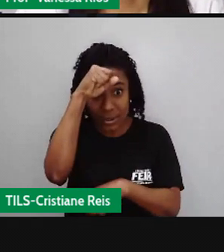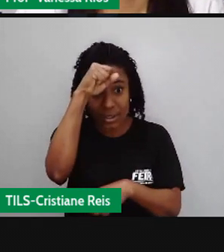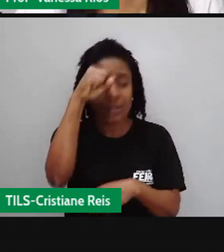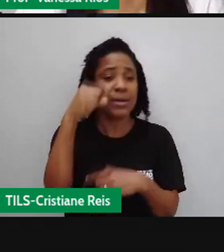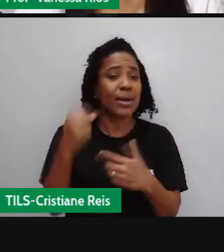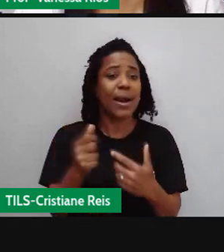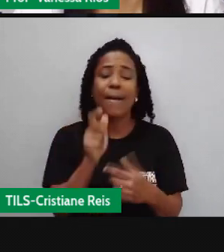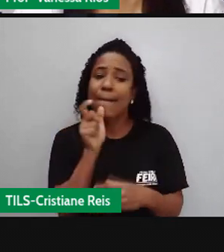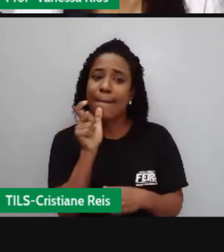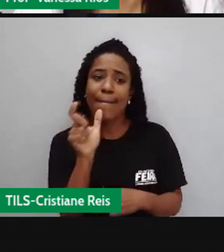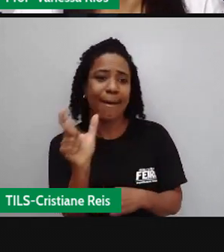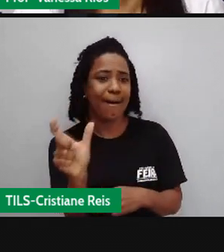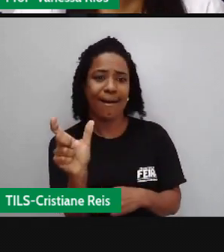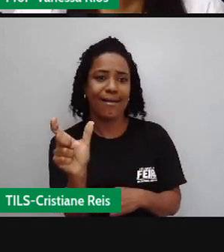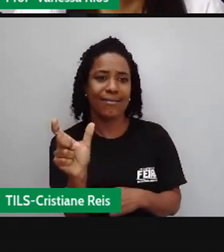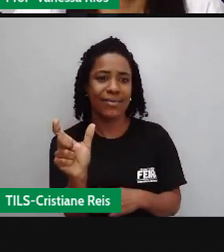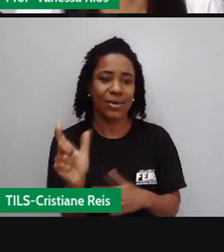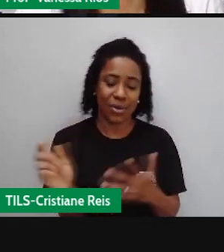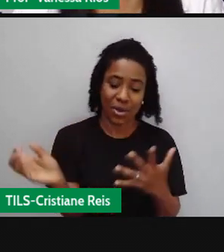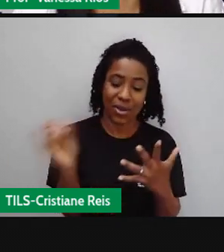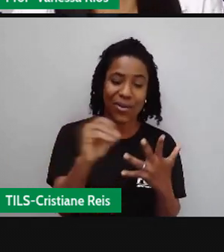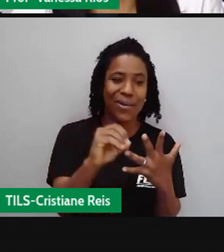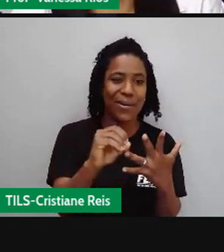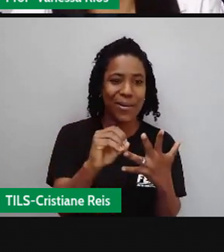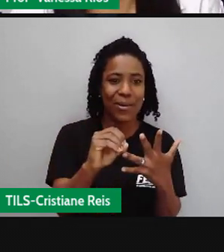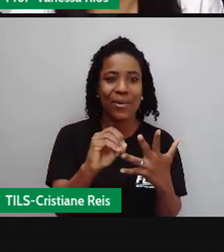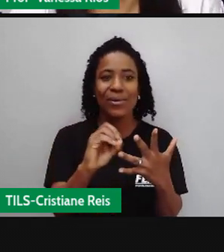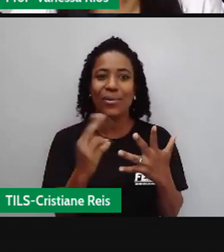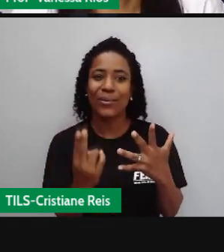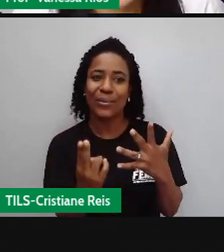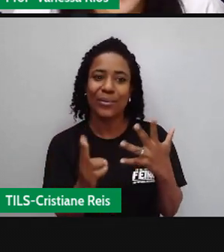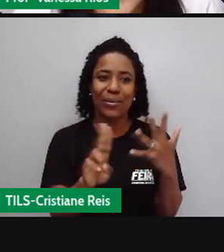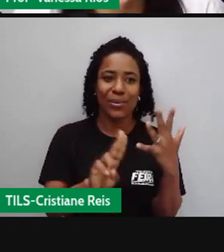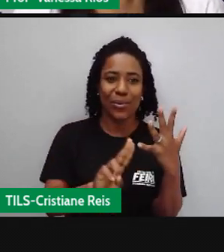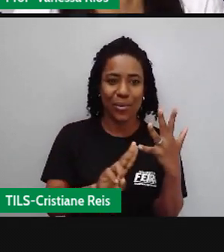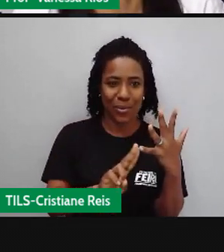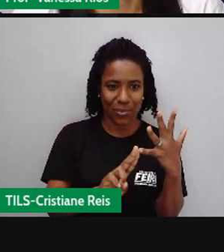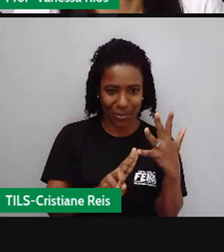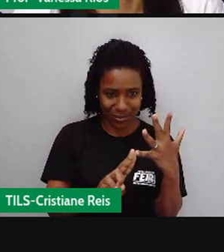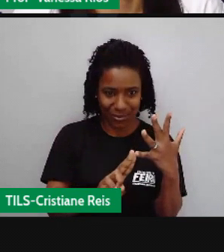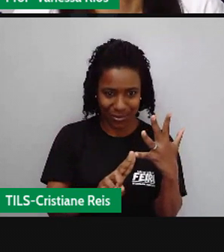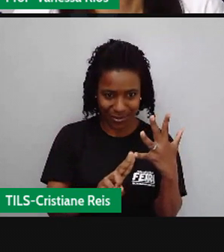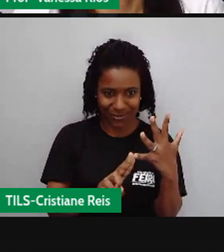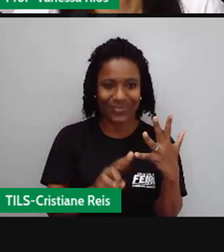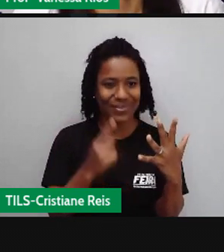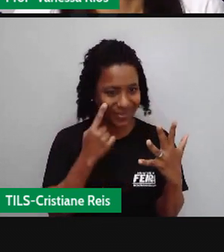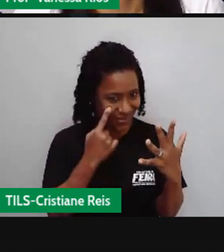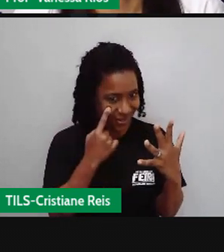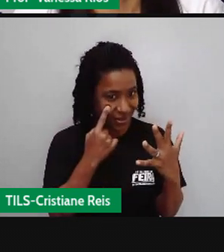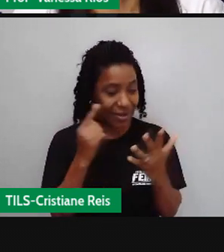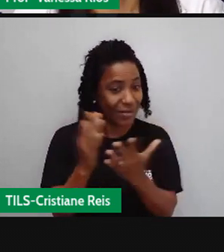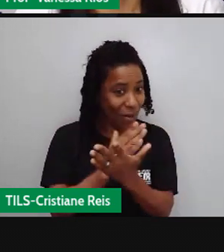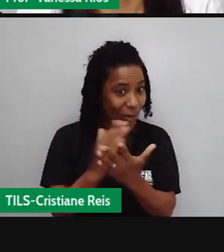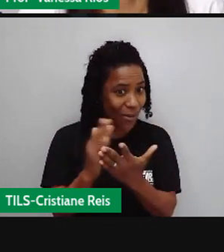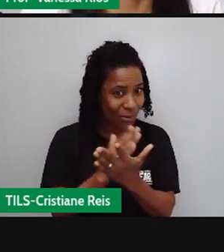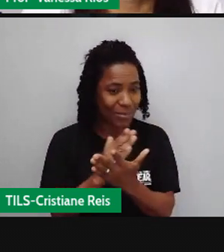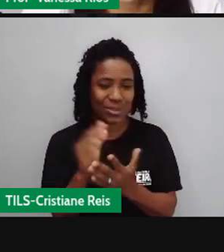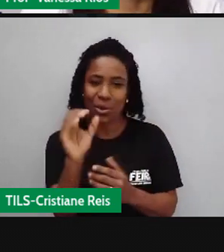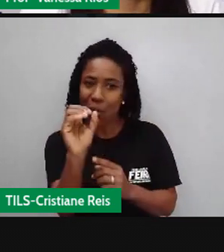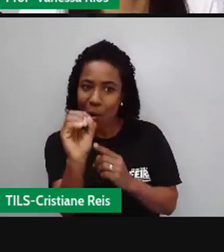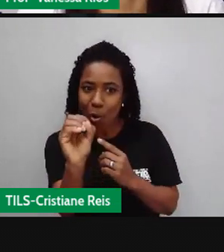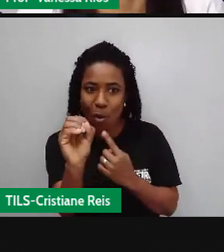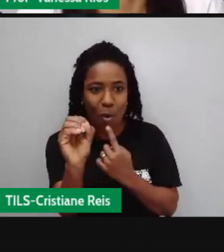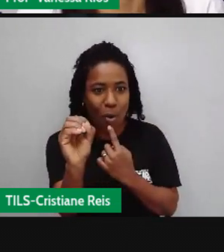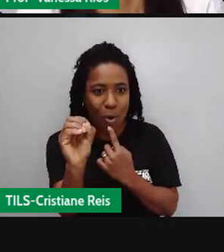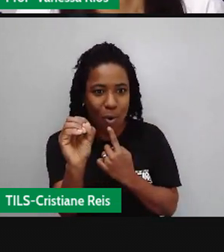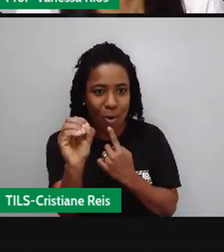situações, apesar de ter o som do U, a gente vai escrever com a letra O, tá certo? Vamos lá observar aí sobre o que a gente